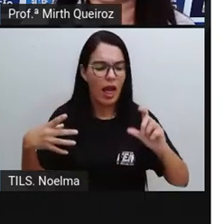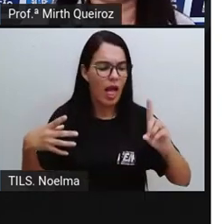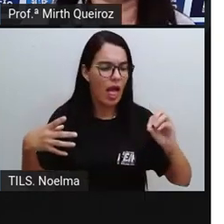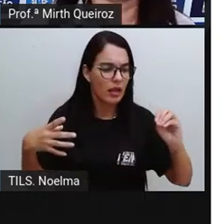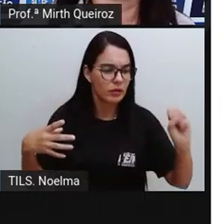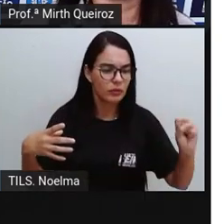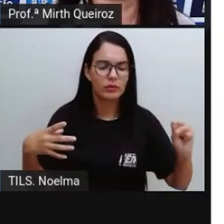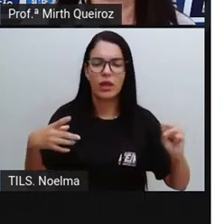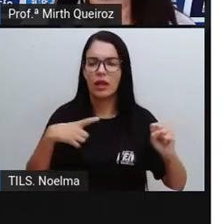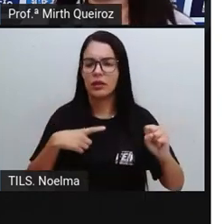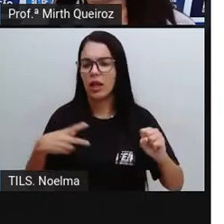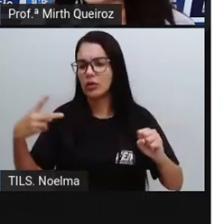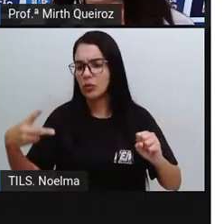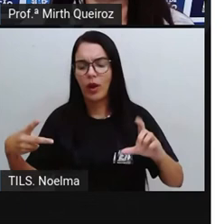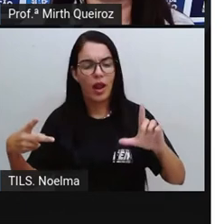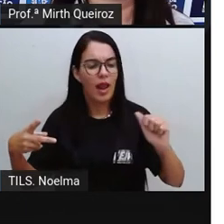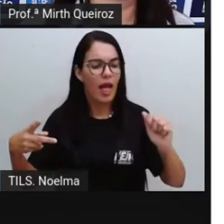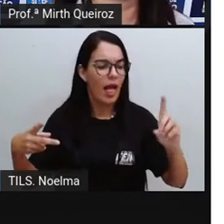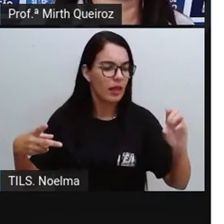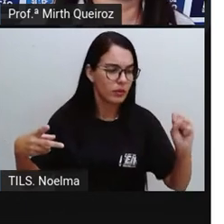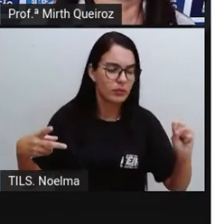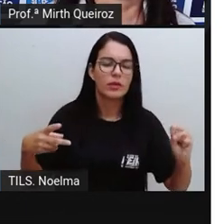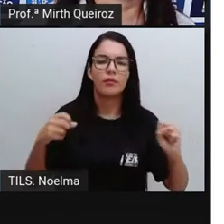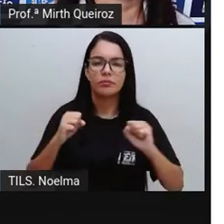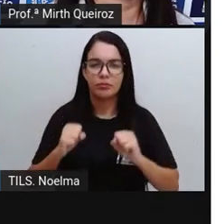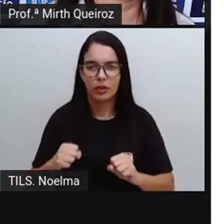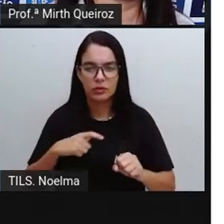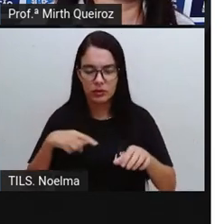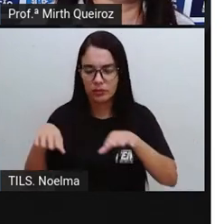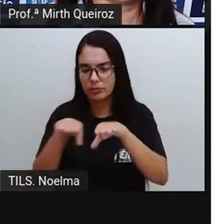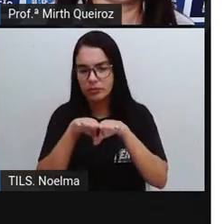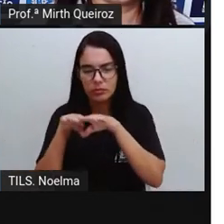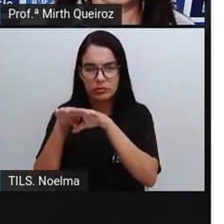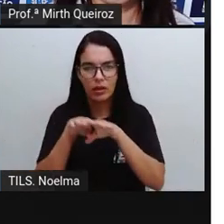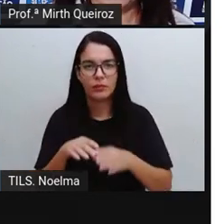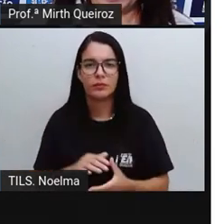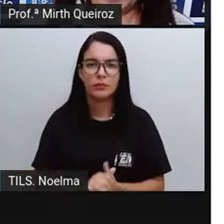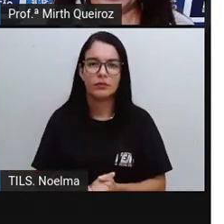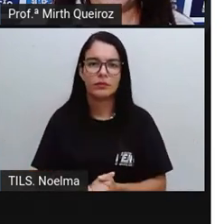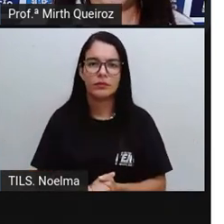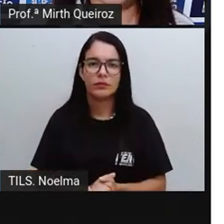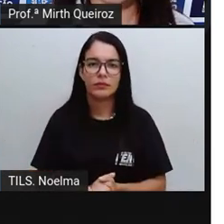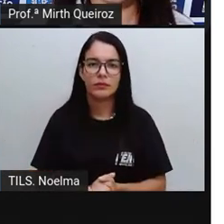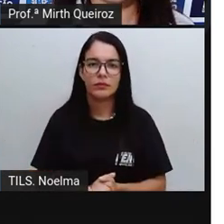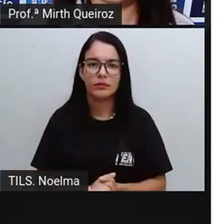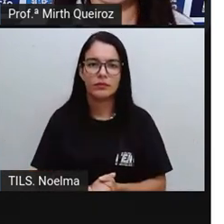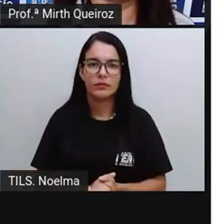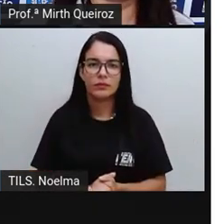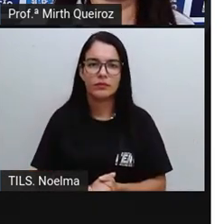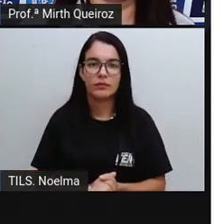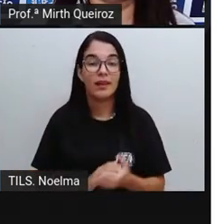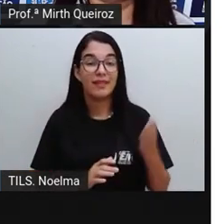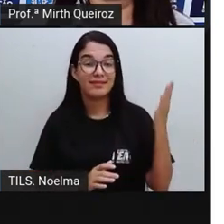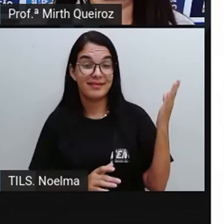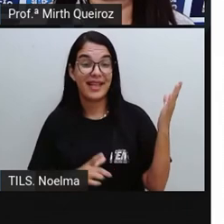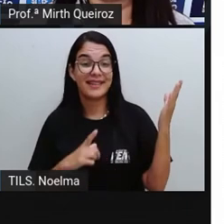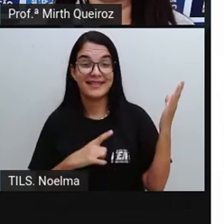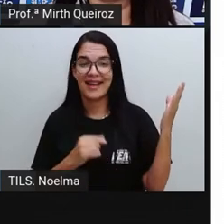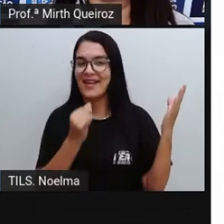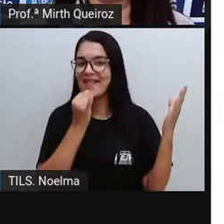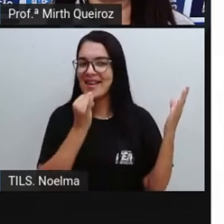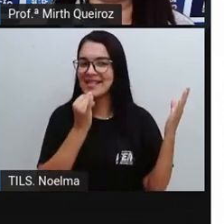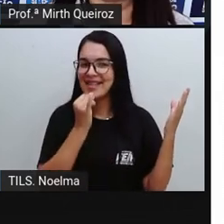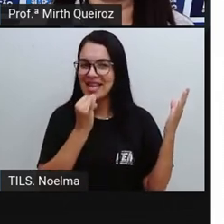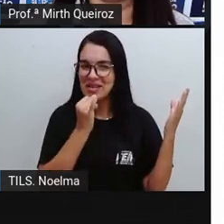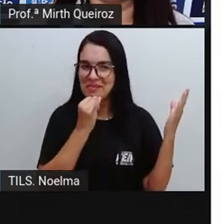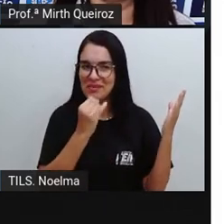lados paralelos, né? Nós vamos ter 2 lados aí da mesma medida, certo? Aqui a gente tem